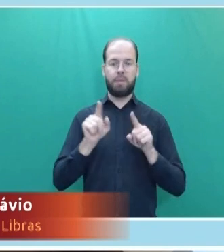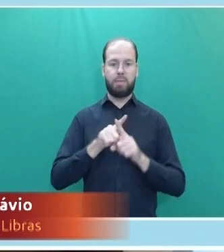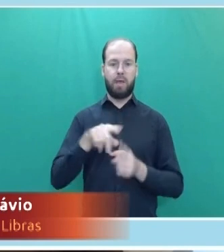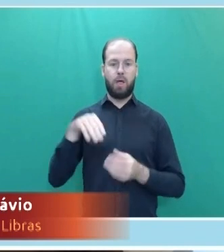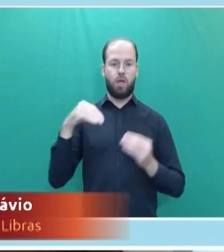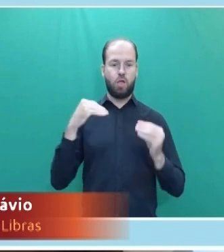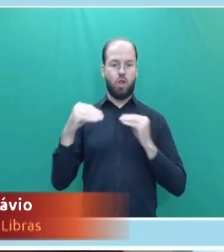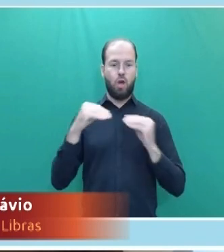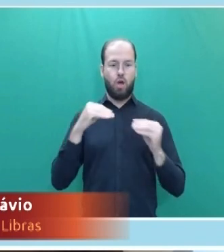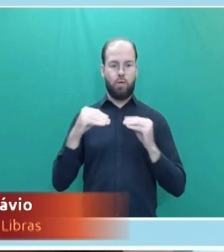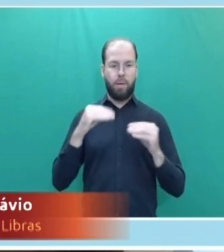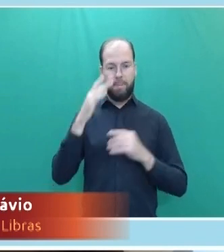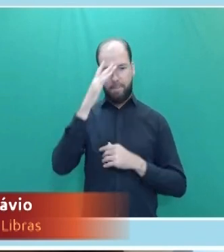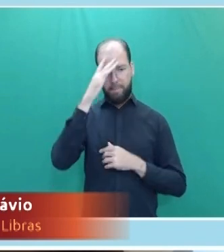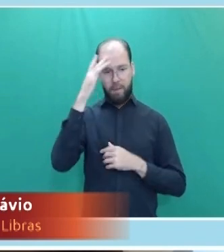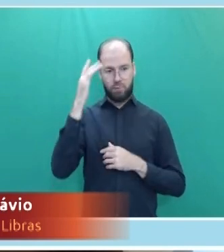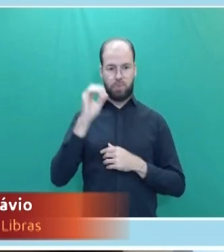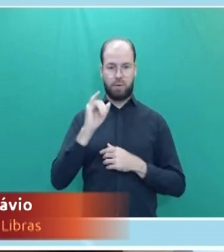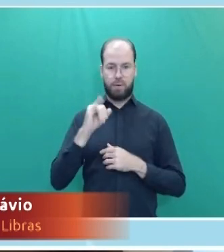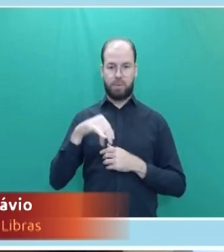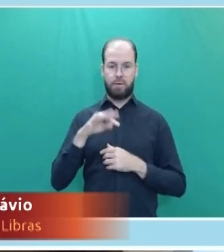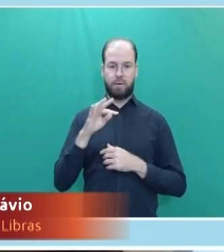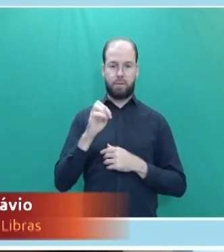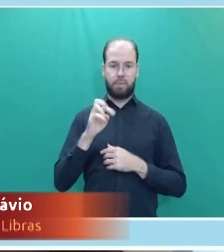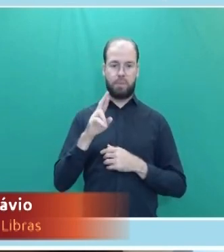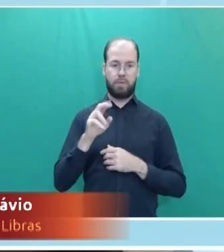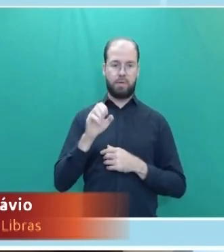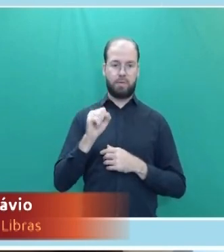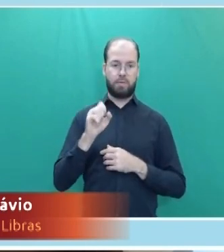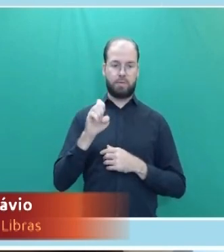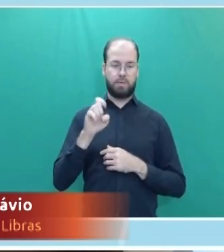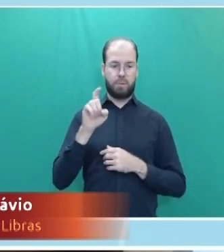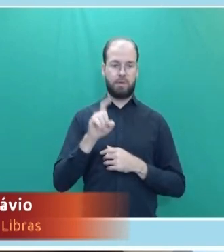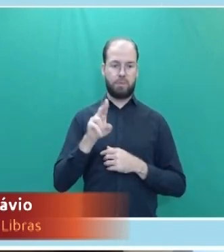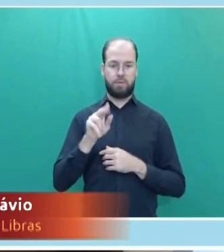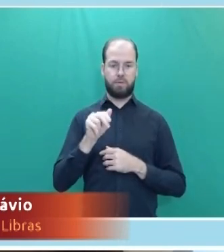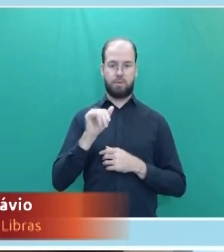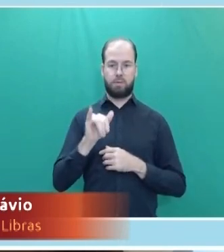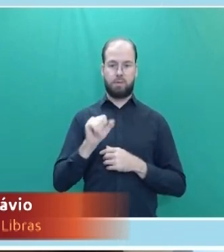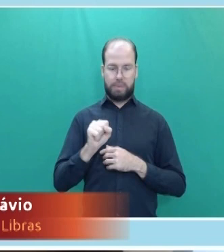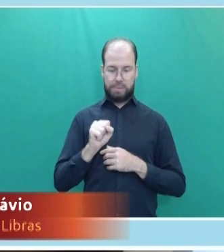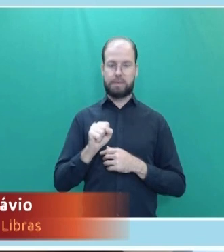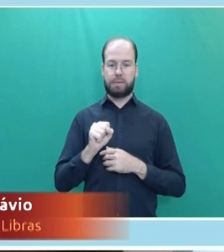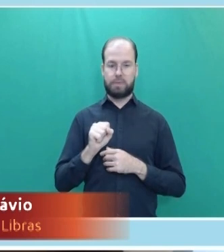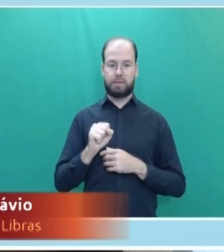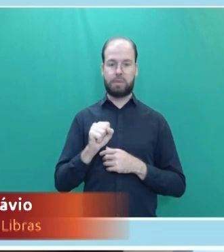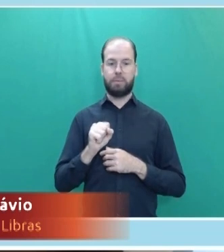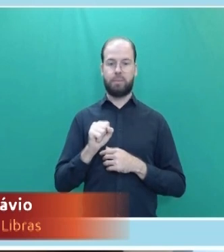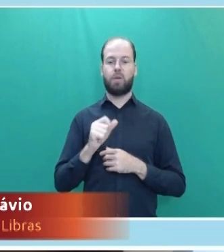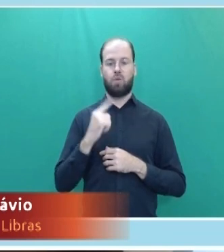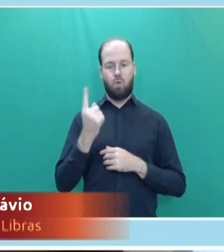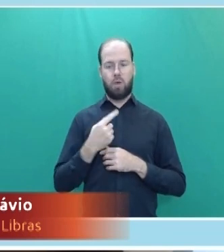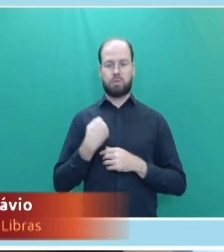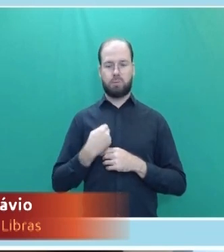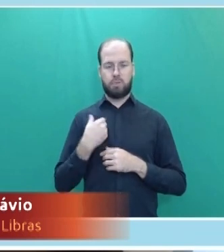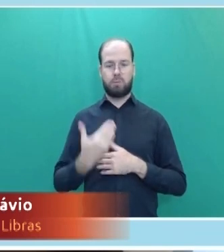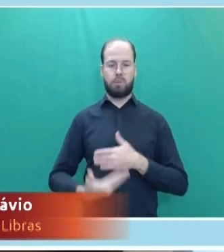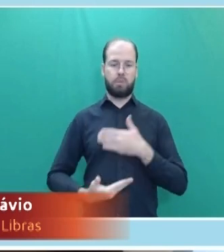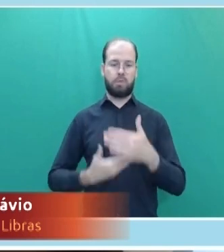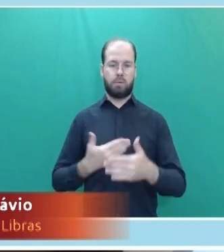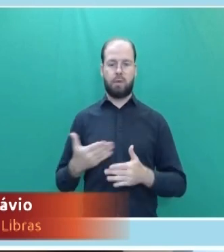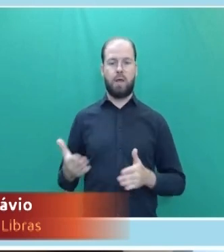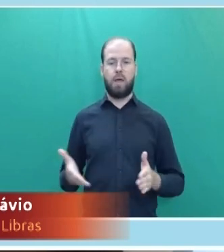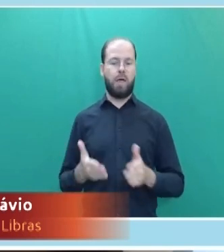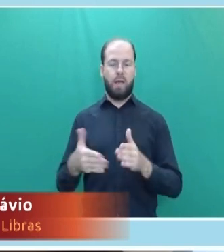sobre pessoas intersexuais, né, então, é isso, ainda a gente tem muito que caminhar ainda,